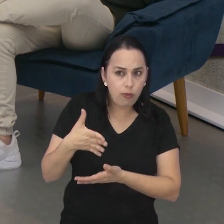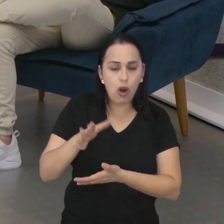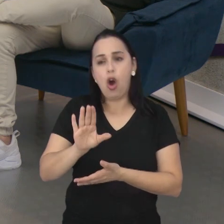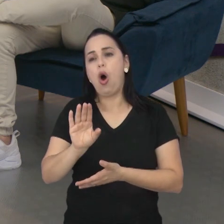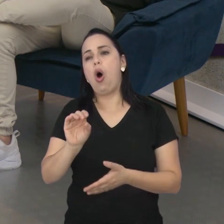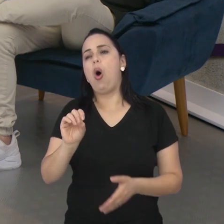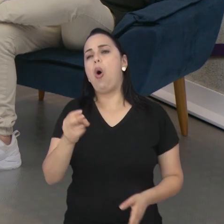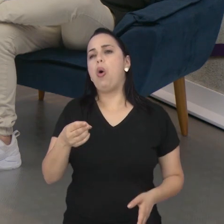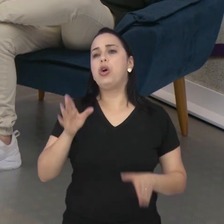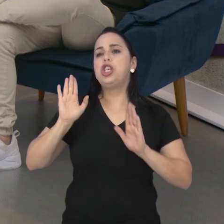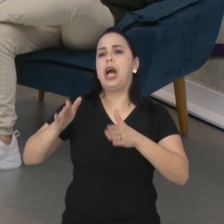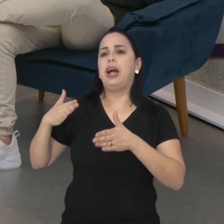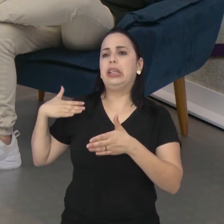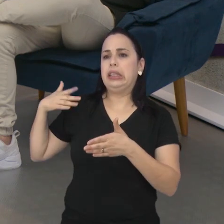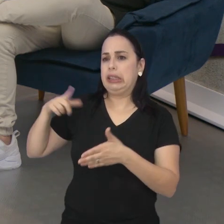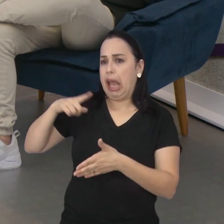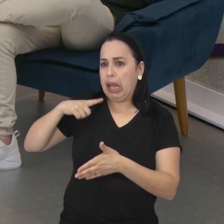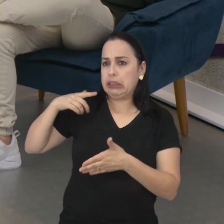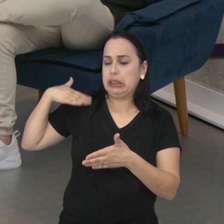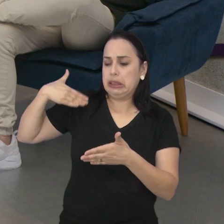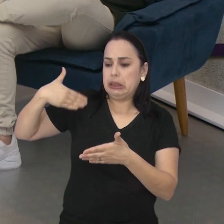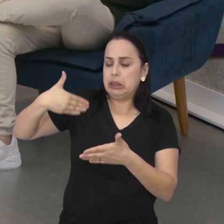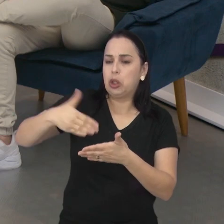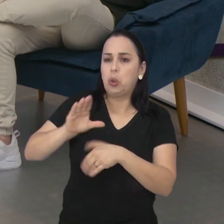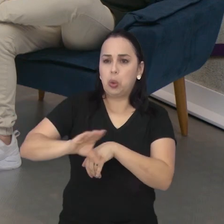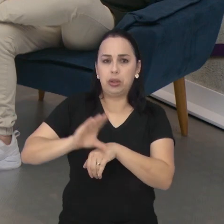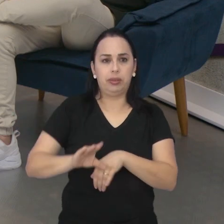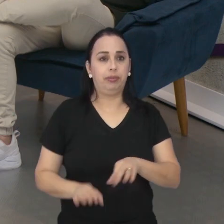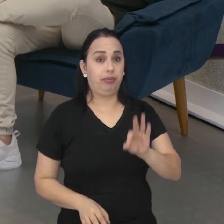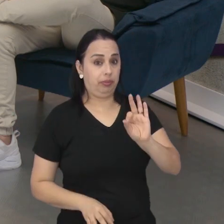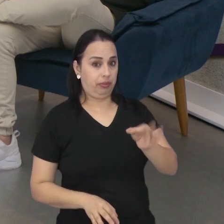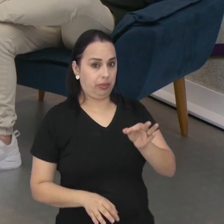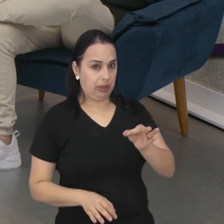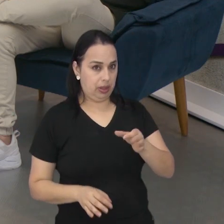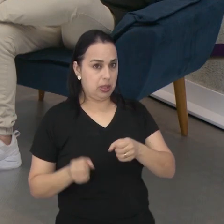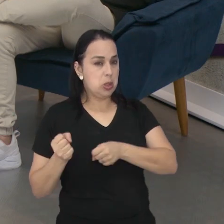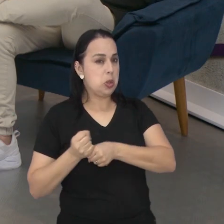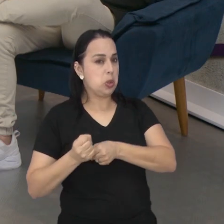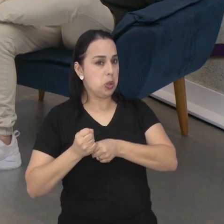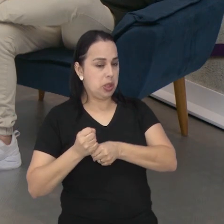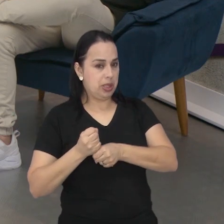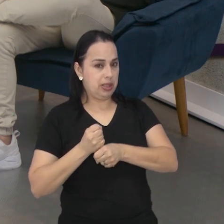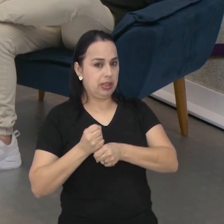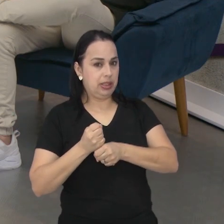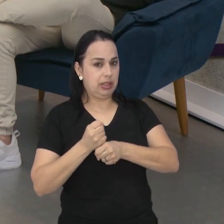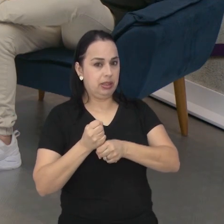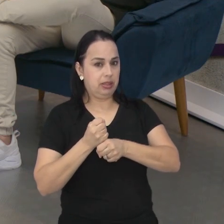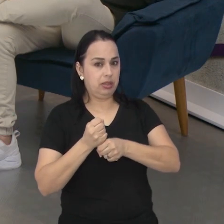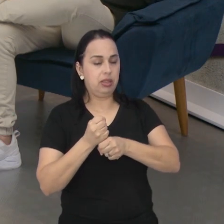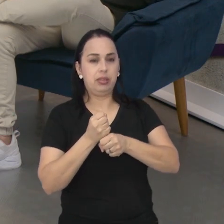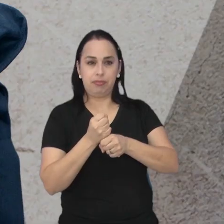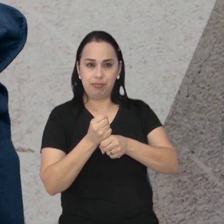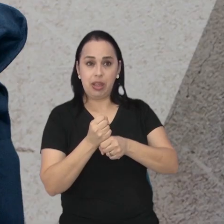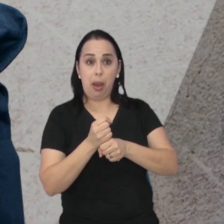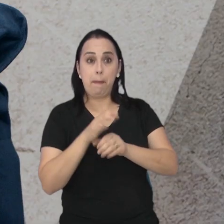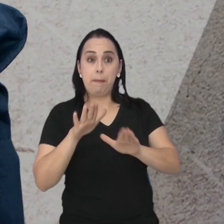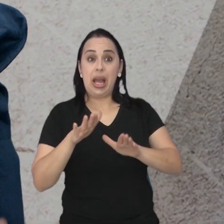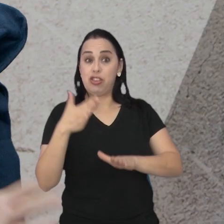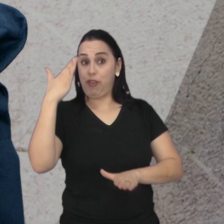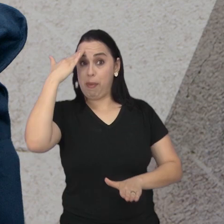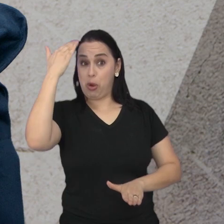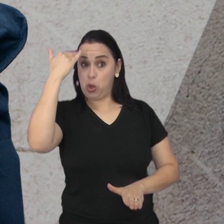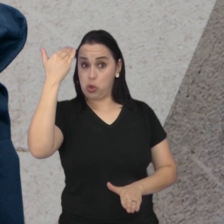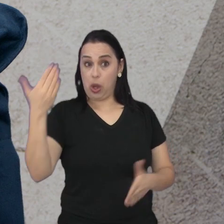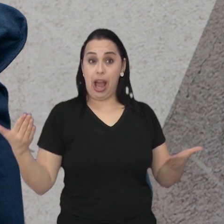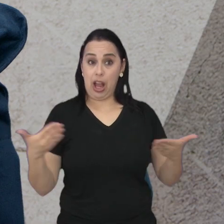novo ou ele já está aí há algum tempo? Na verdade, ele já está há muitos anos. É que ele se tornou mais